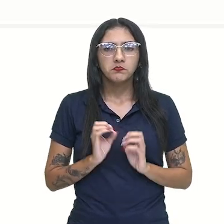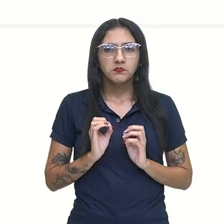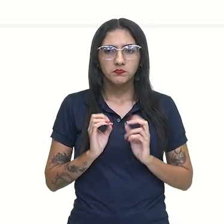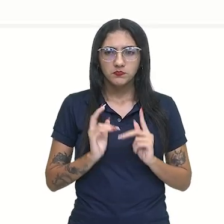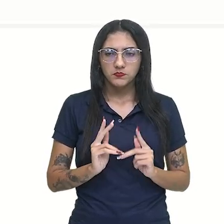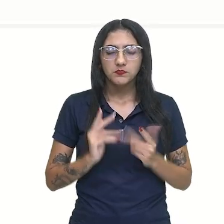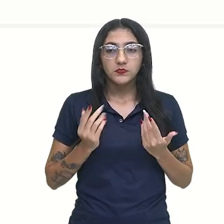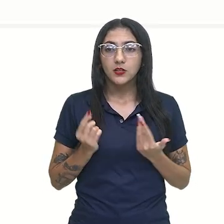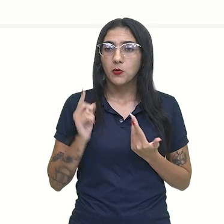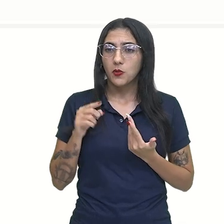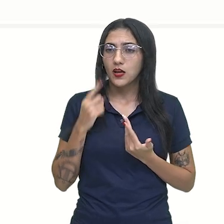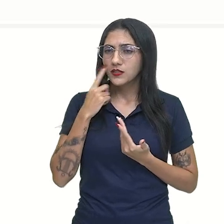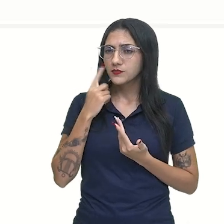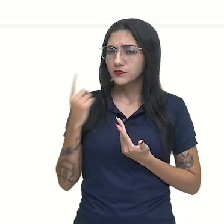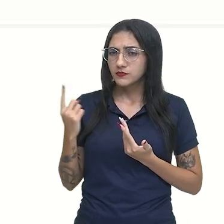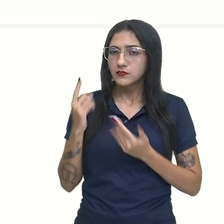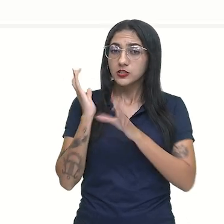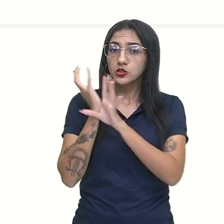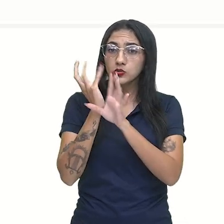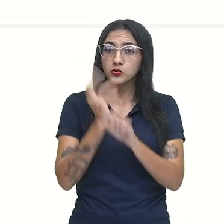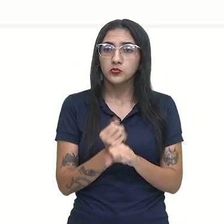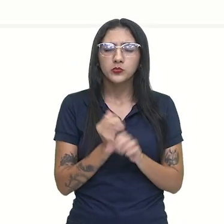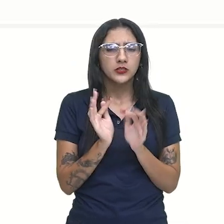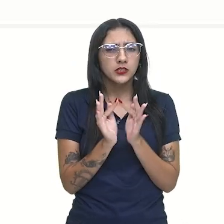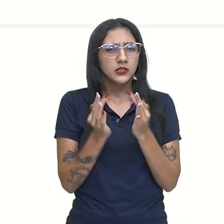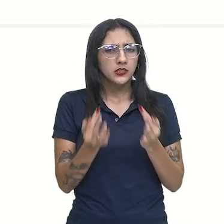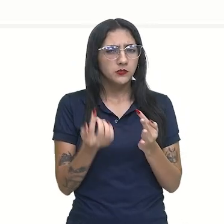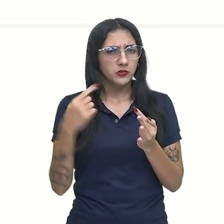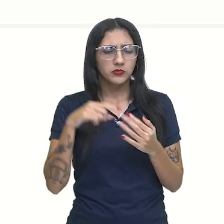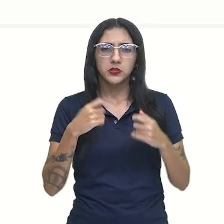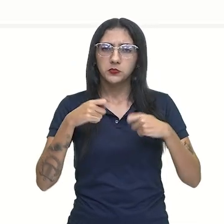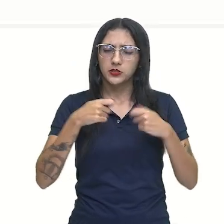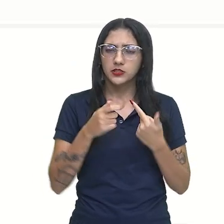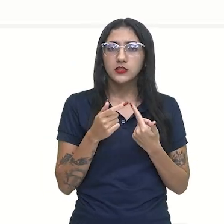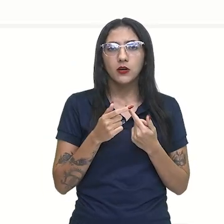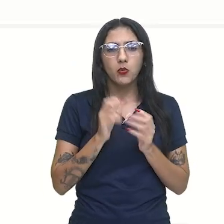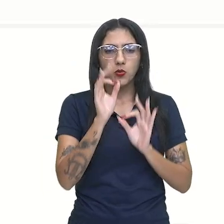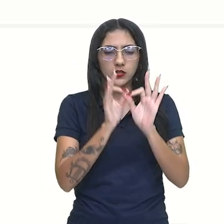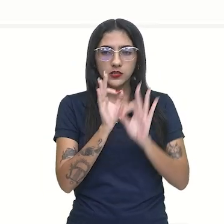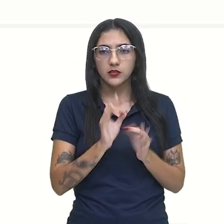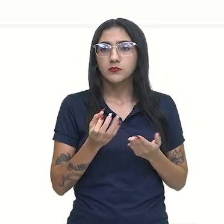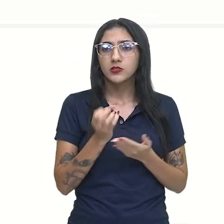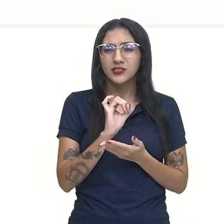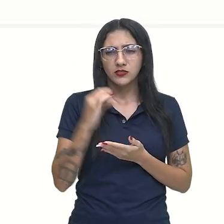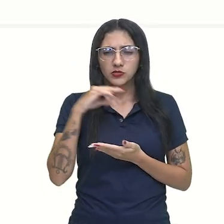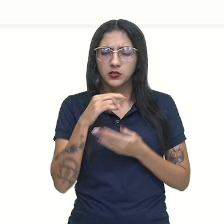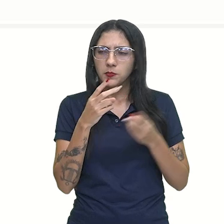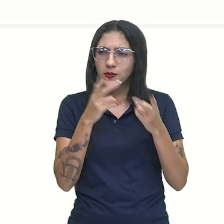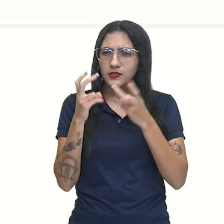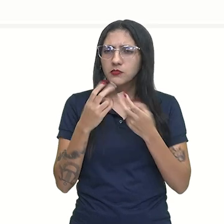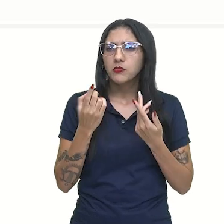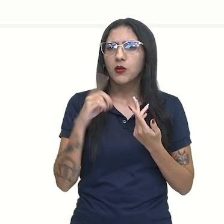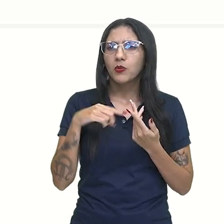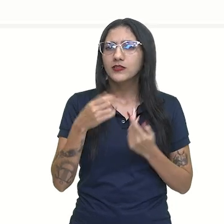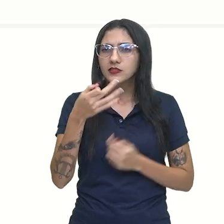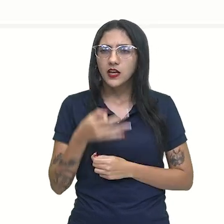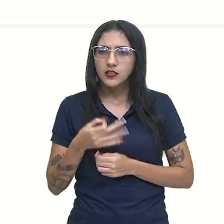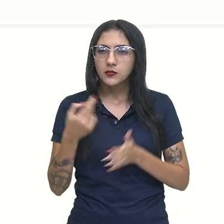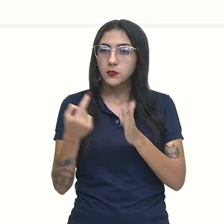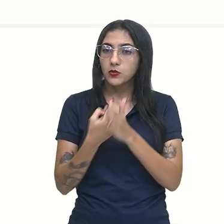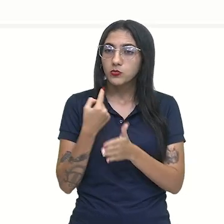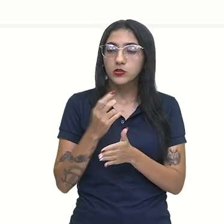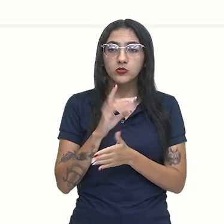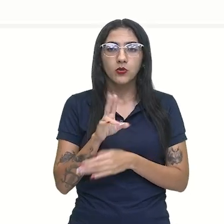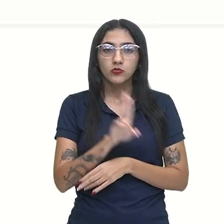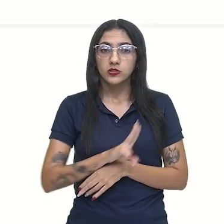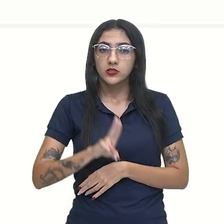é esse cálculo simples que você precisa fazer, tá? Depois que você percebe, então, que ele está pedindo aí a quantidade, né? Basta utilizar o